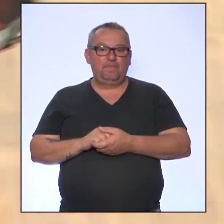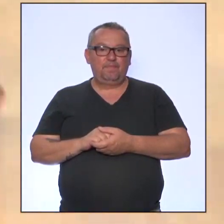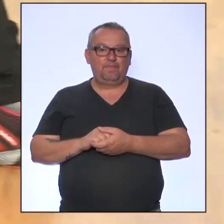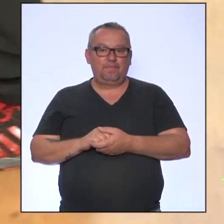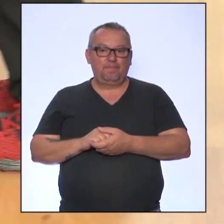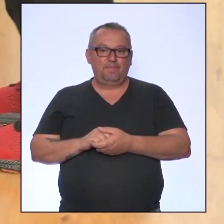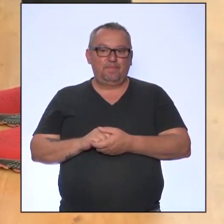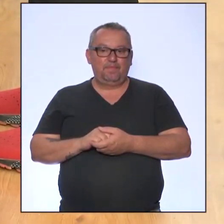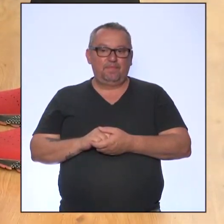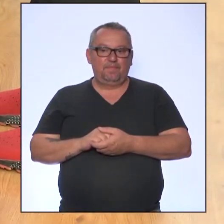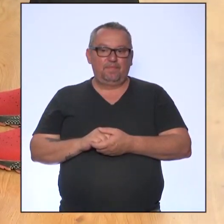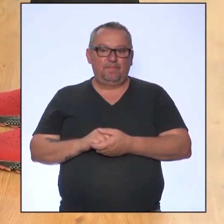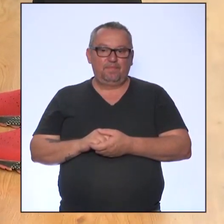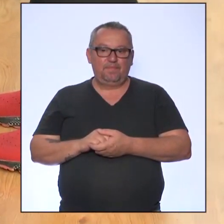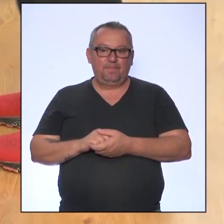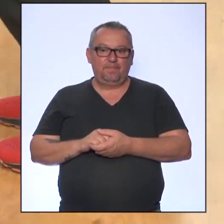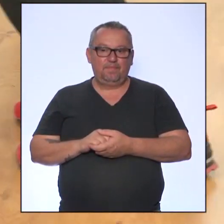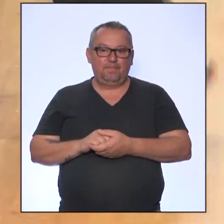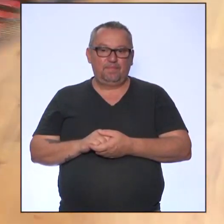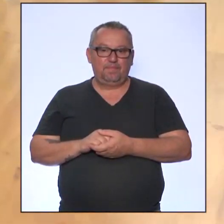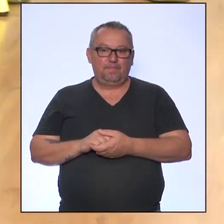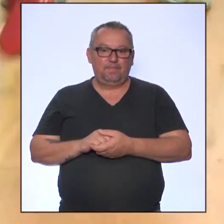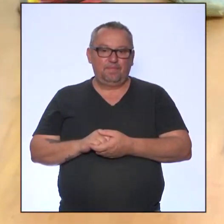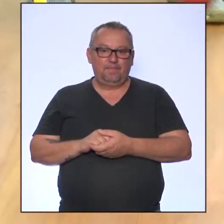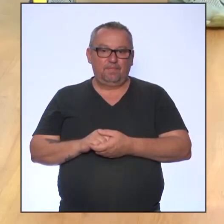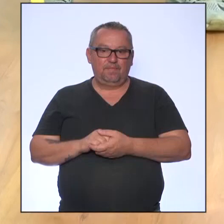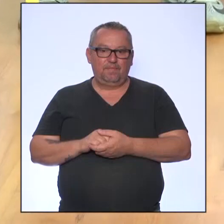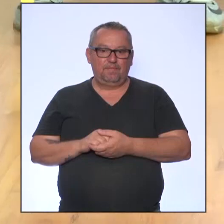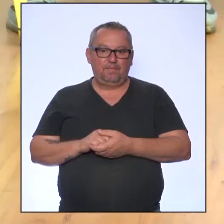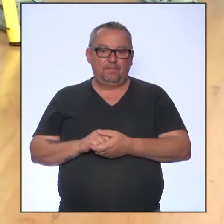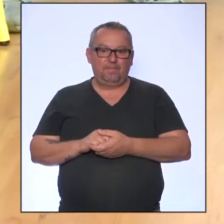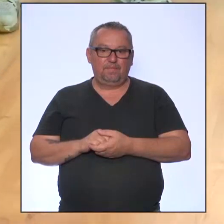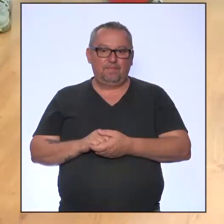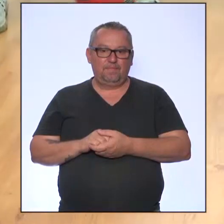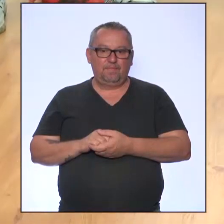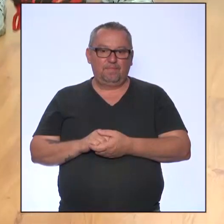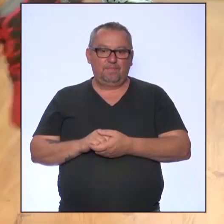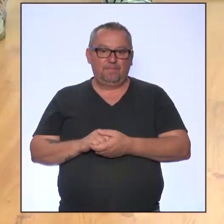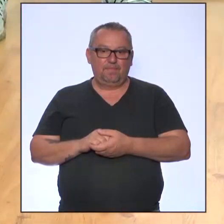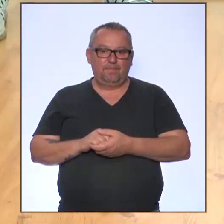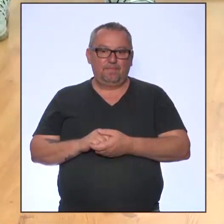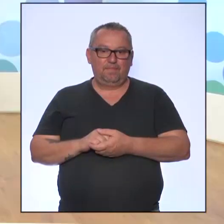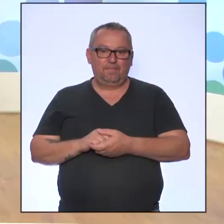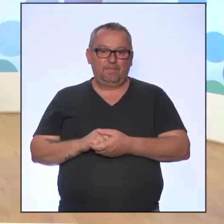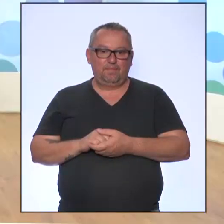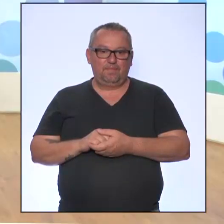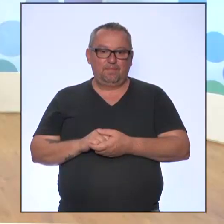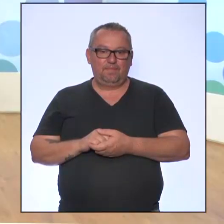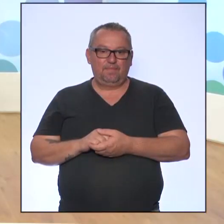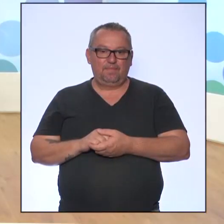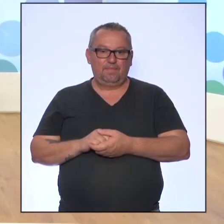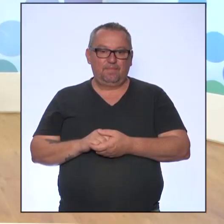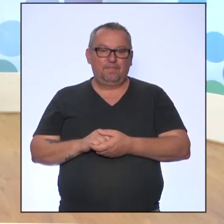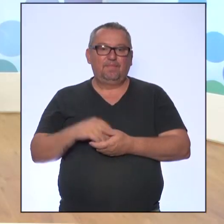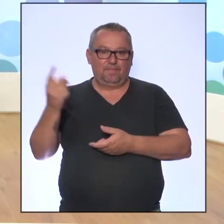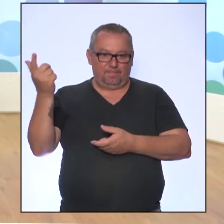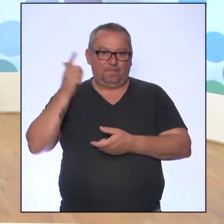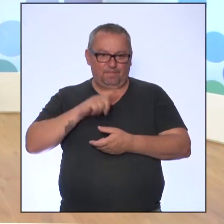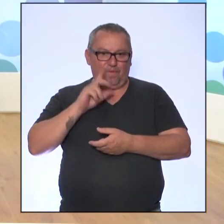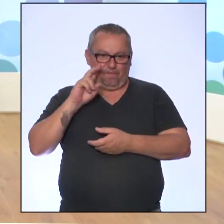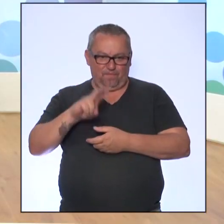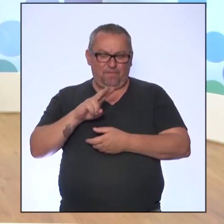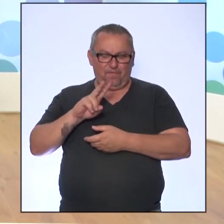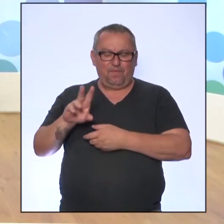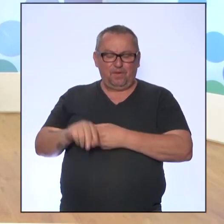Apoia os dois pés. Salta. Apoia um pé. Salta. Apoia os dois. Voltando, apoia o